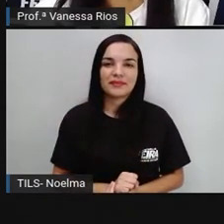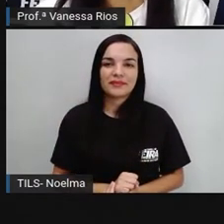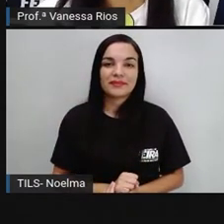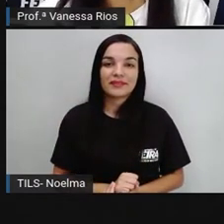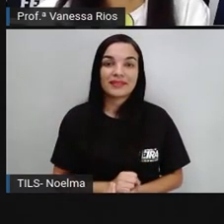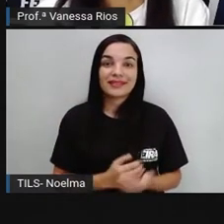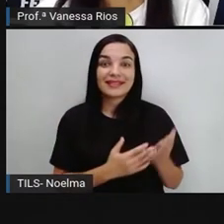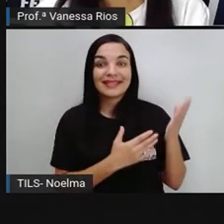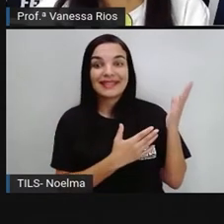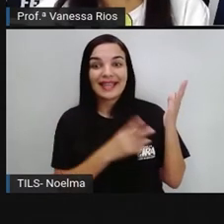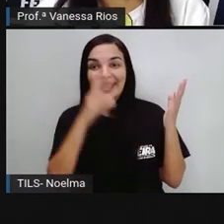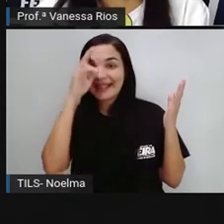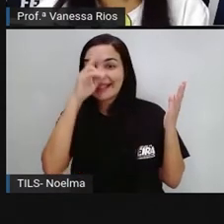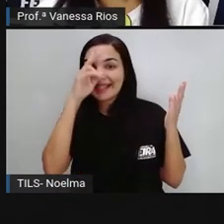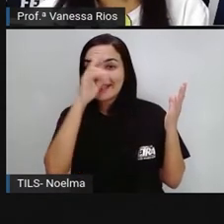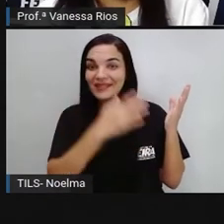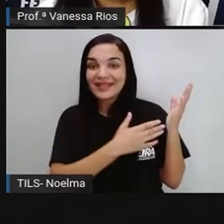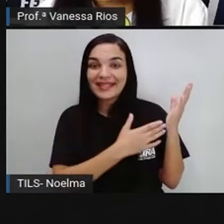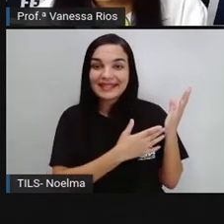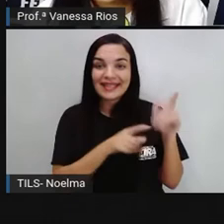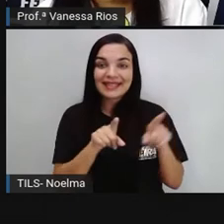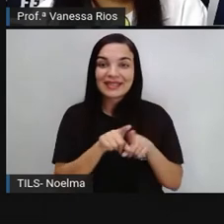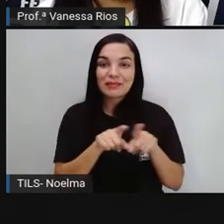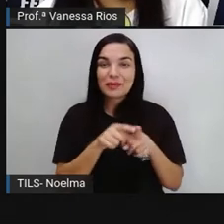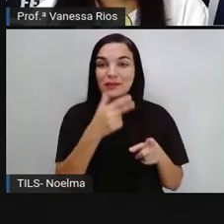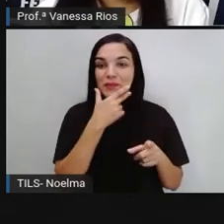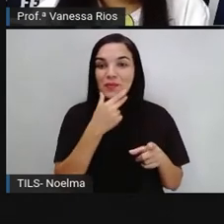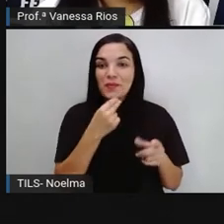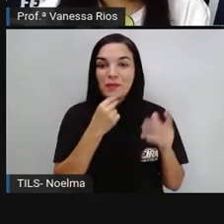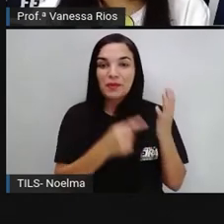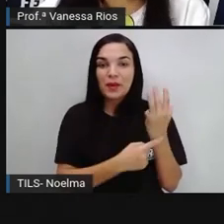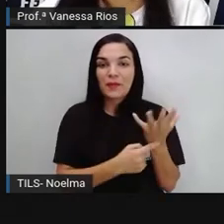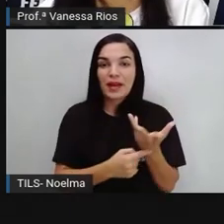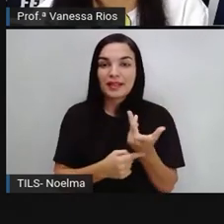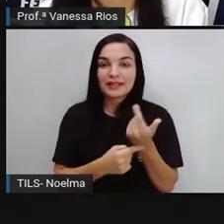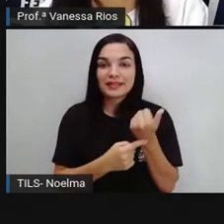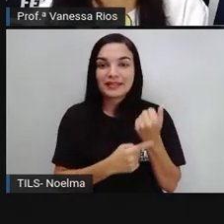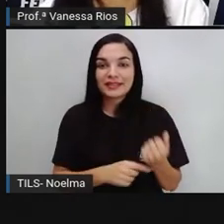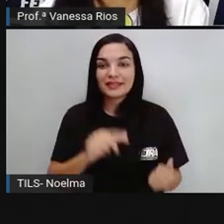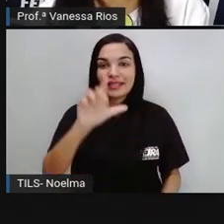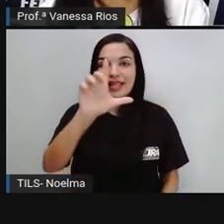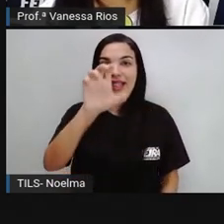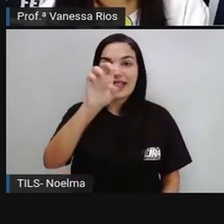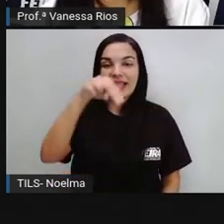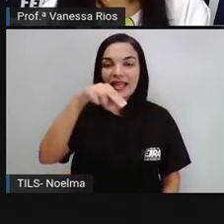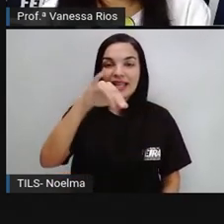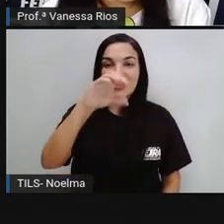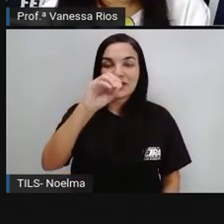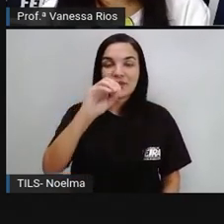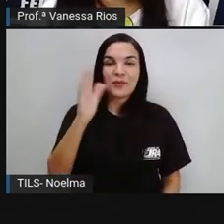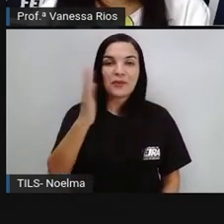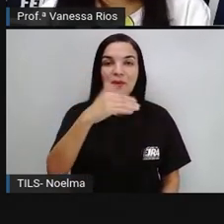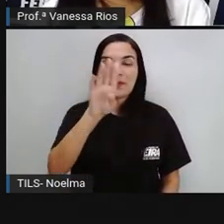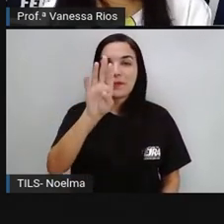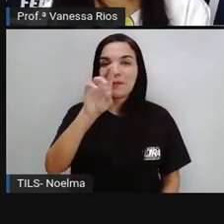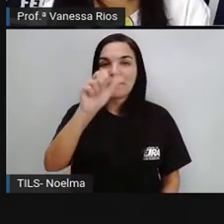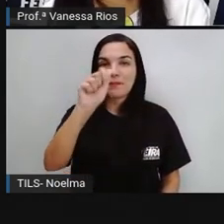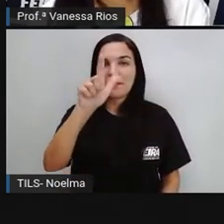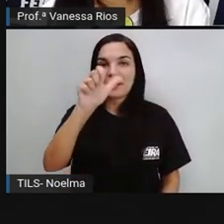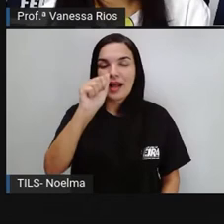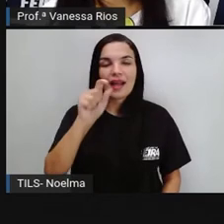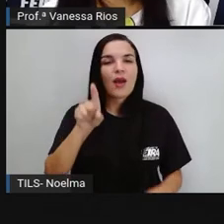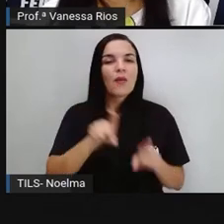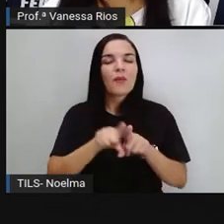Ó, tá lembrado desse painel? O painel do artista Línio Braga, que está localizado lá na rodoviária. E a Pró